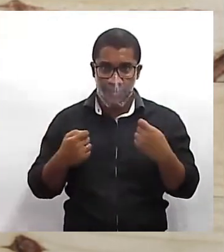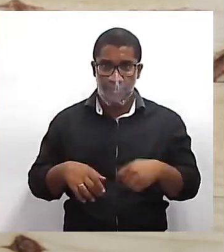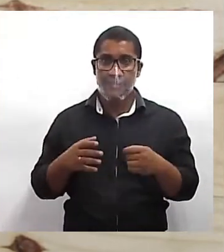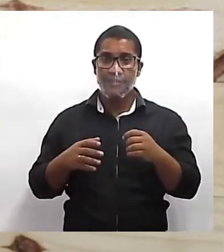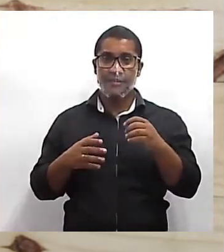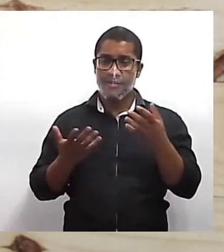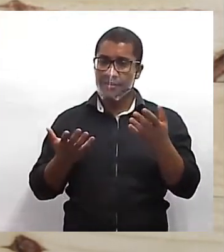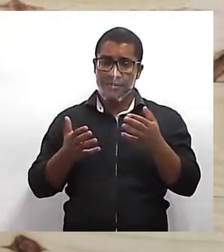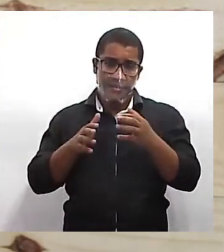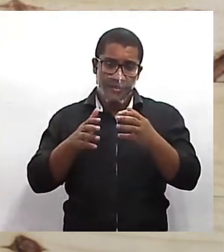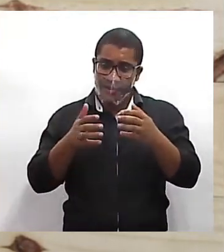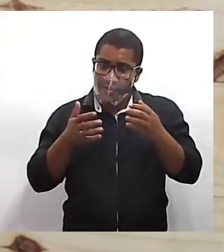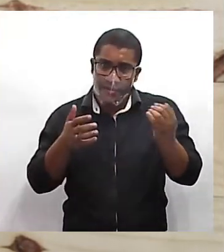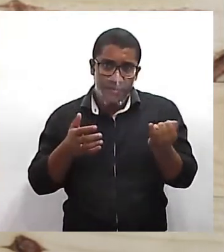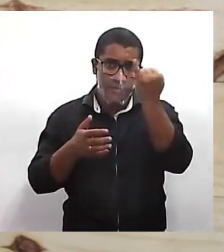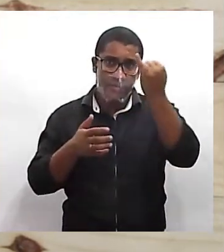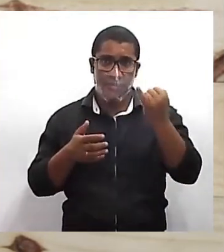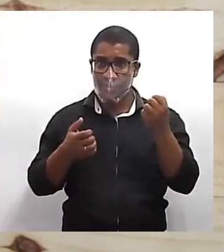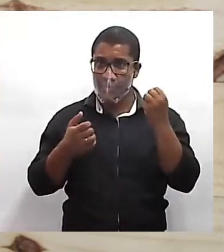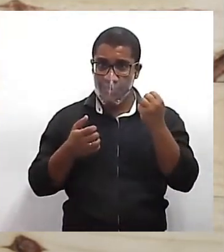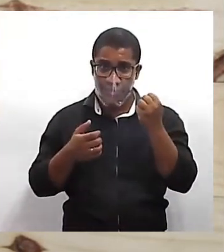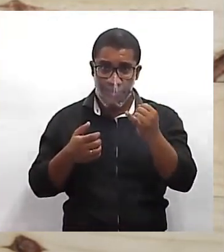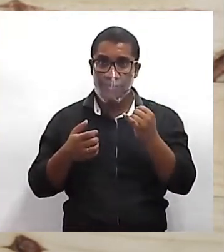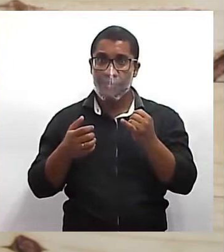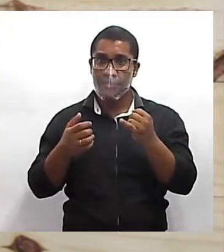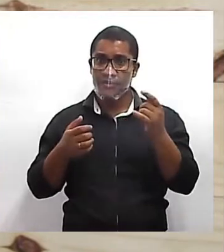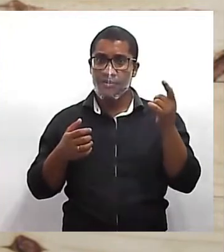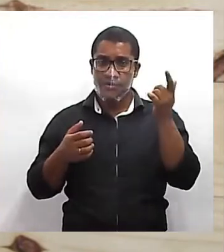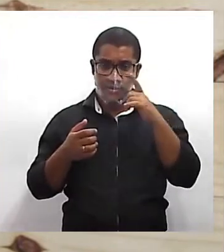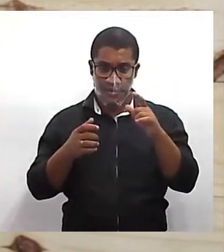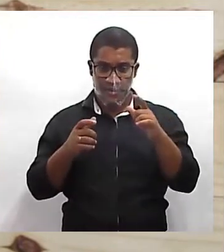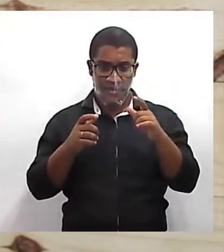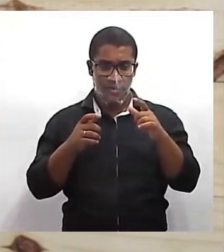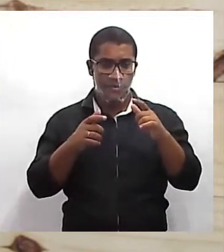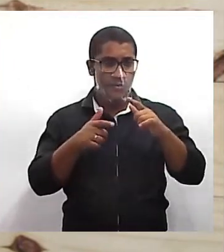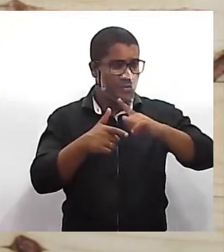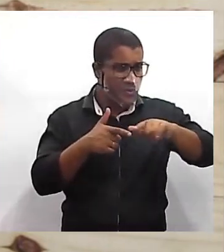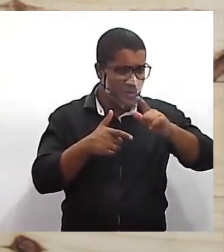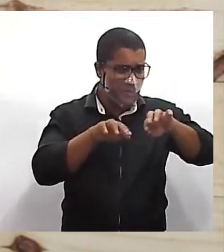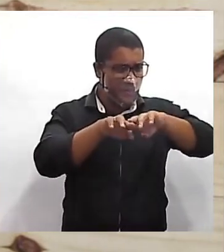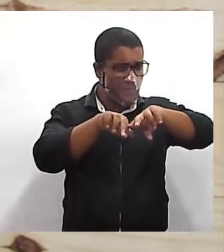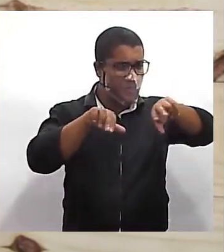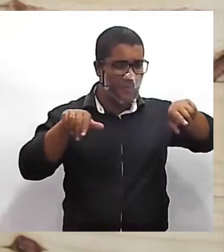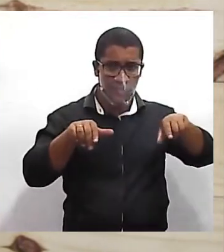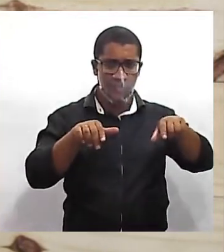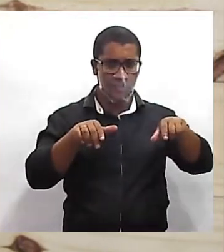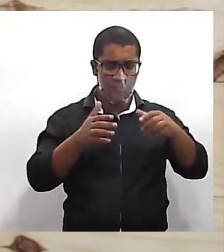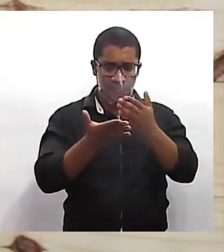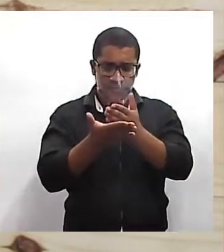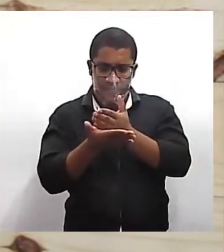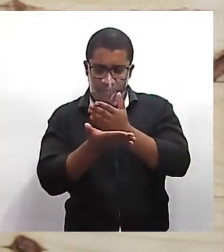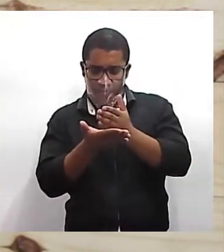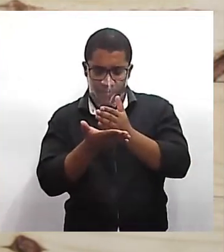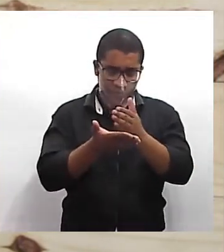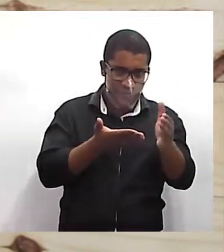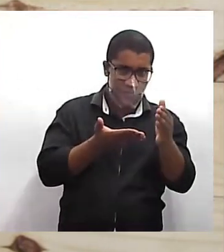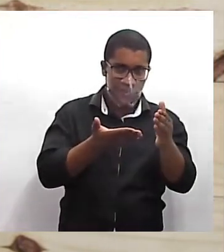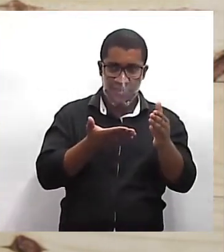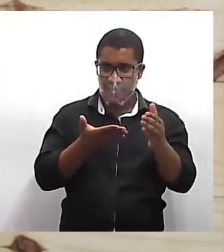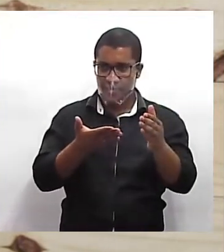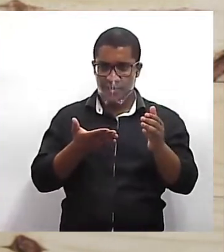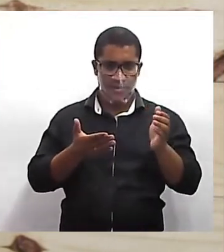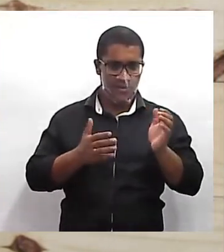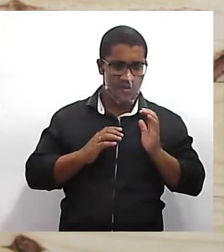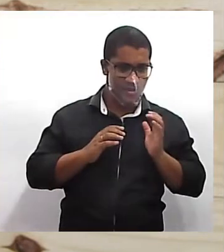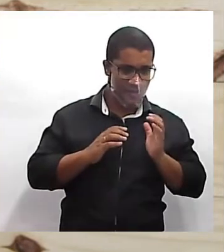conseguiu isso sem diminuir as mazelas sociais, sem diminuir o abismo que separa entre ricos e